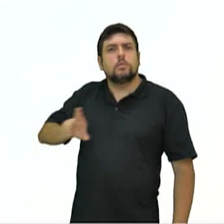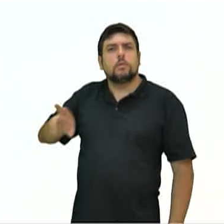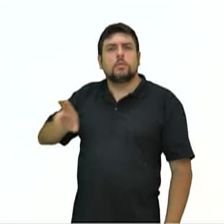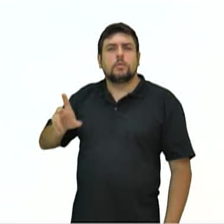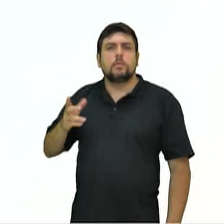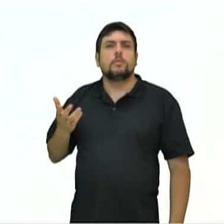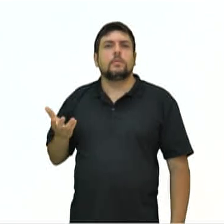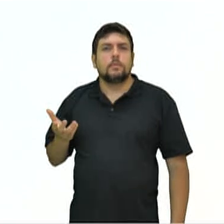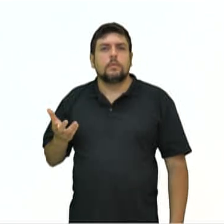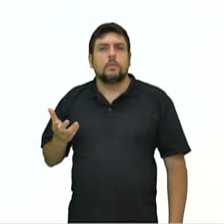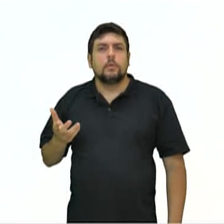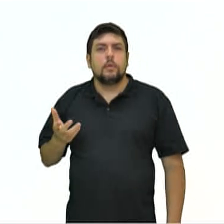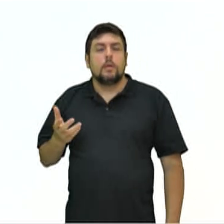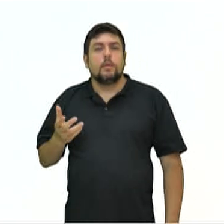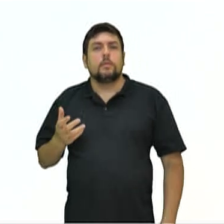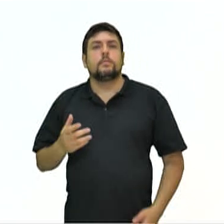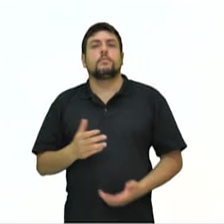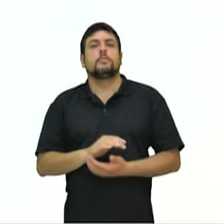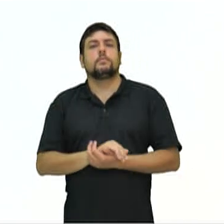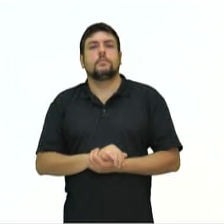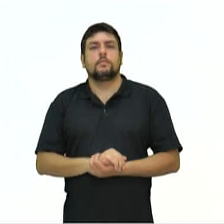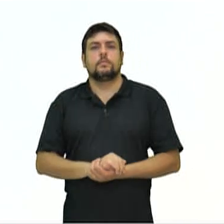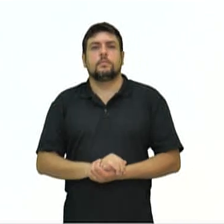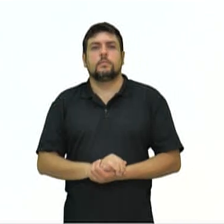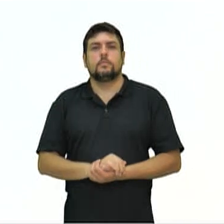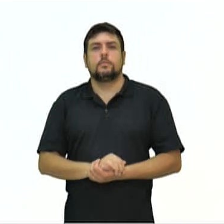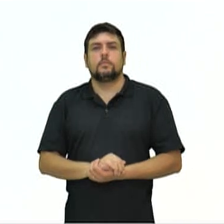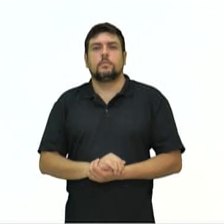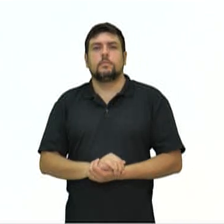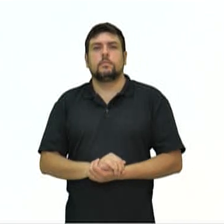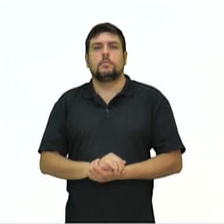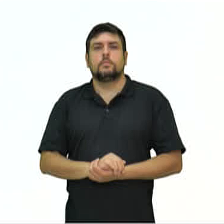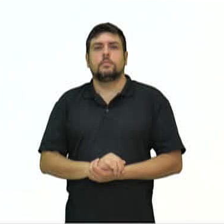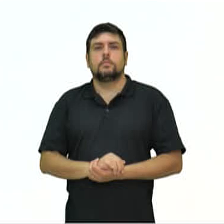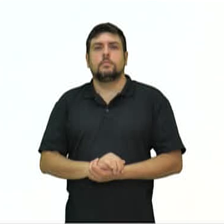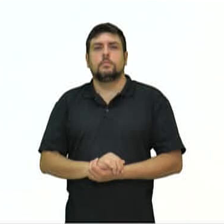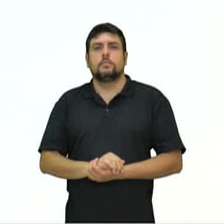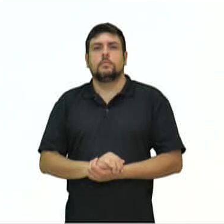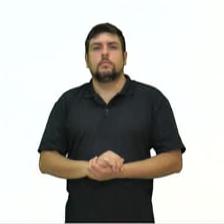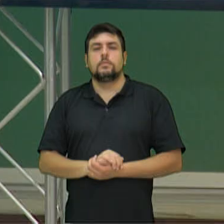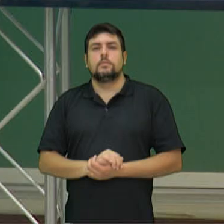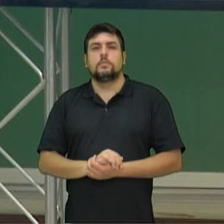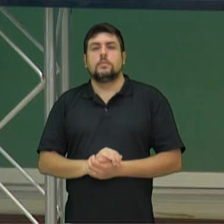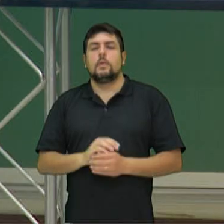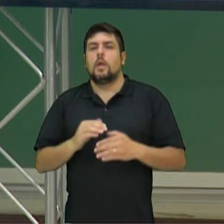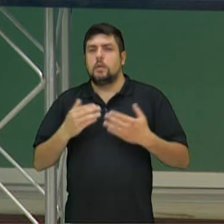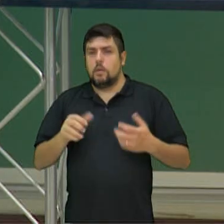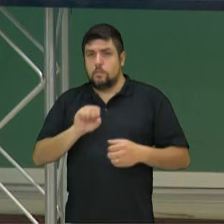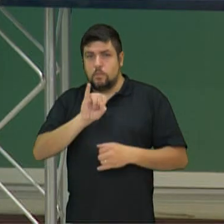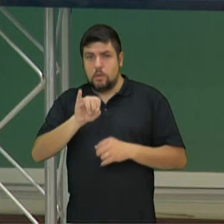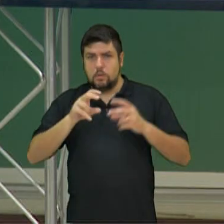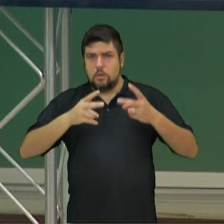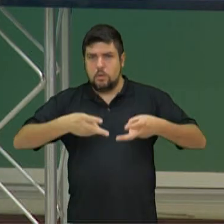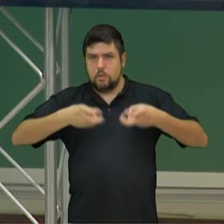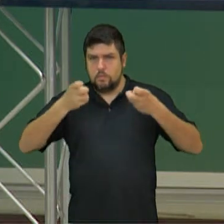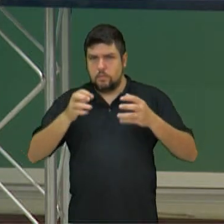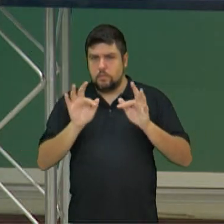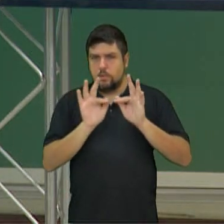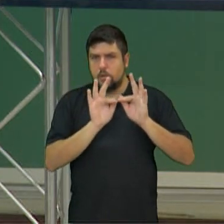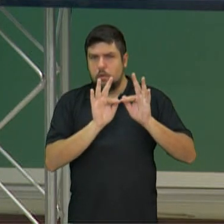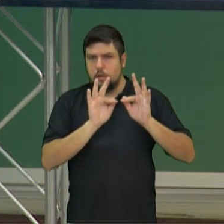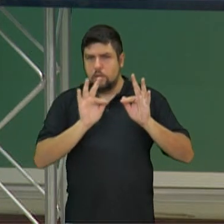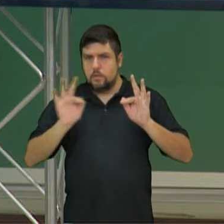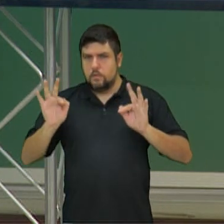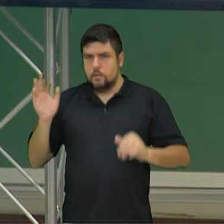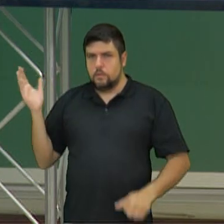talento? Because he uses the modal verb may, which express a possibility. Se a gente olhar aqui na nossa citação, ele